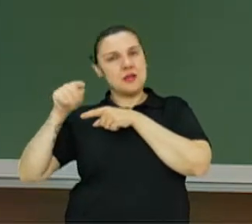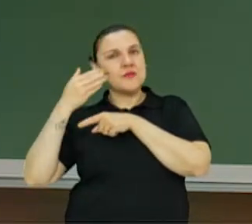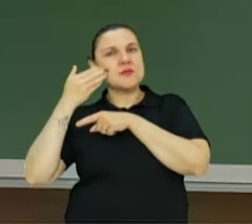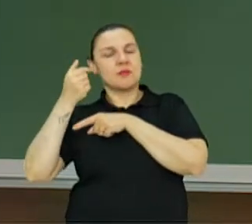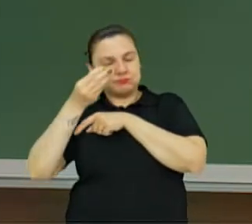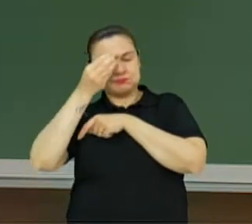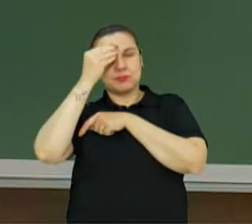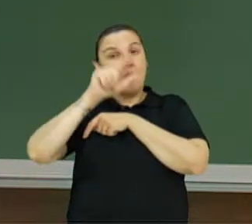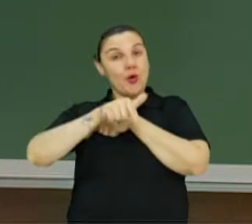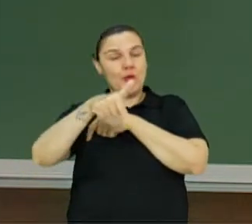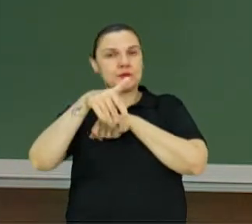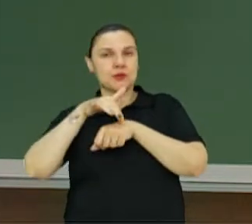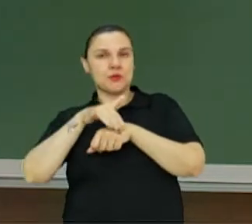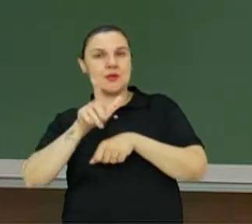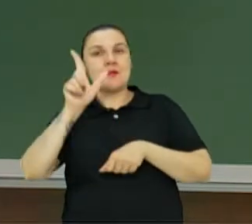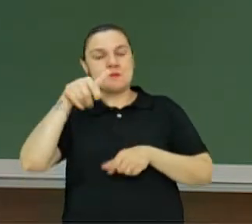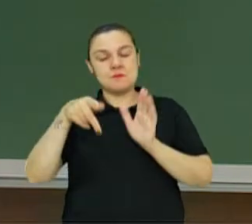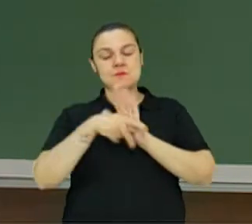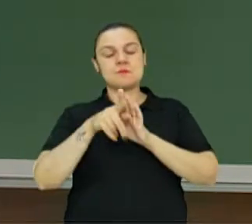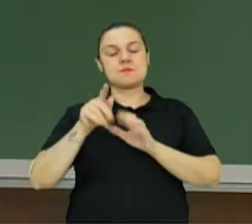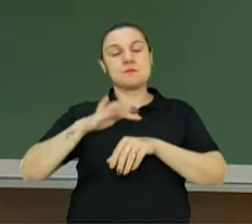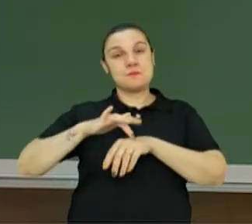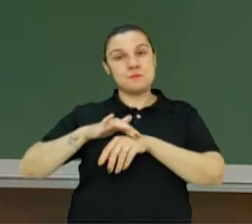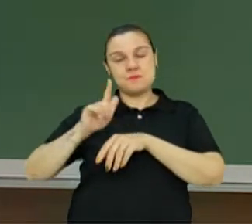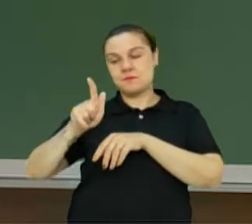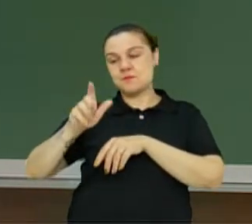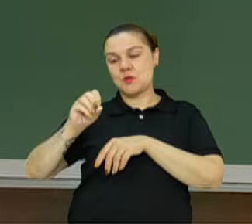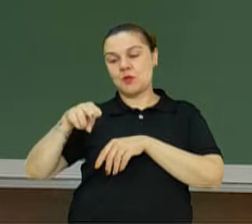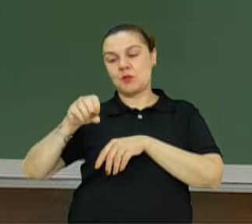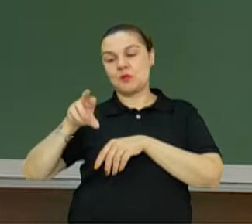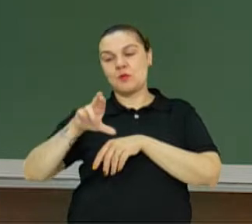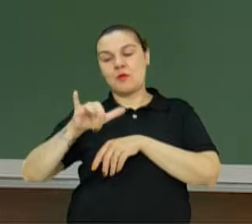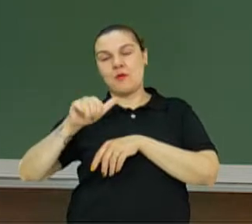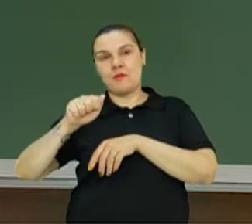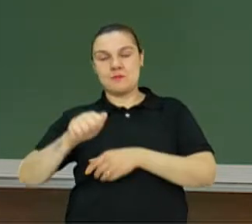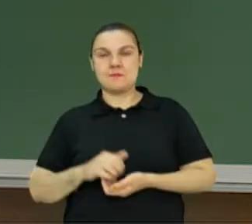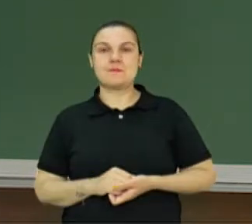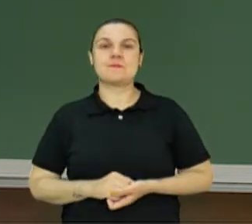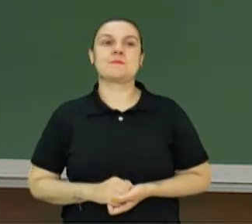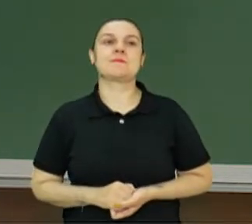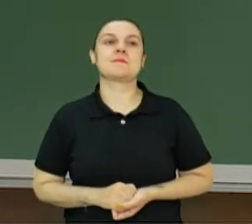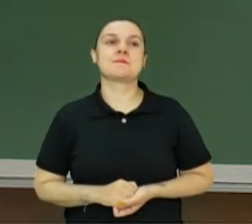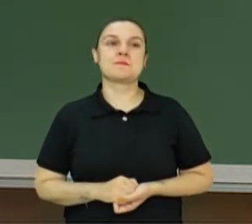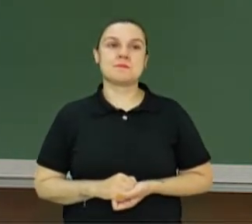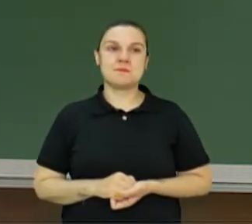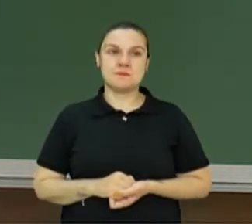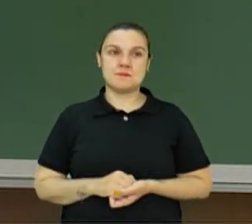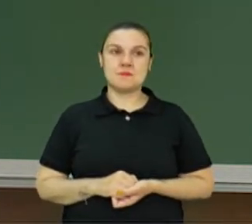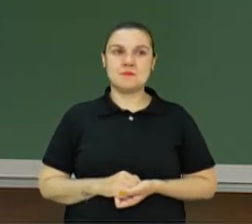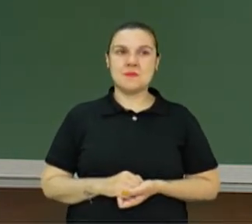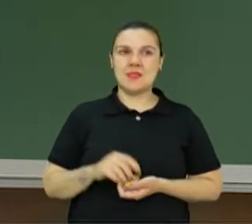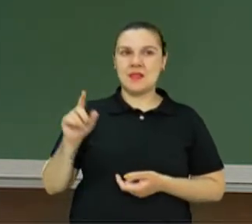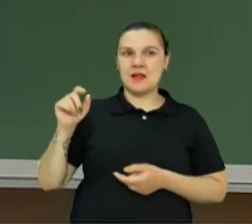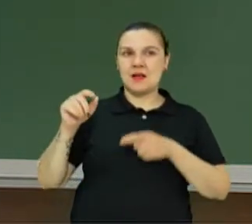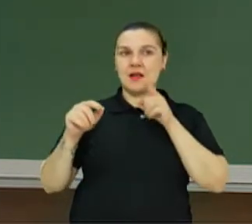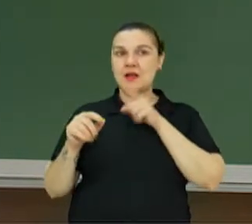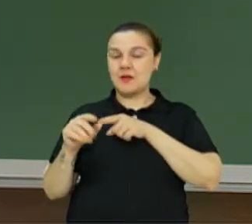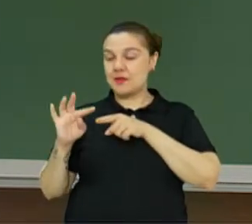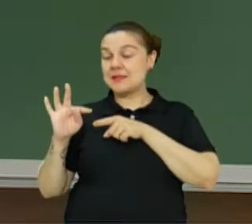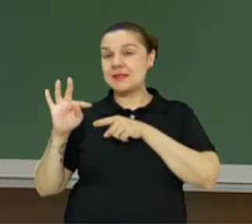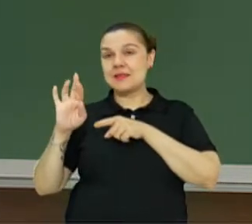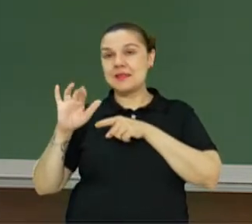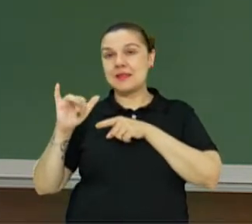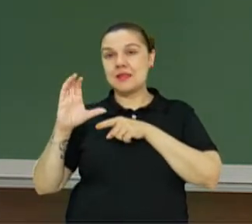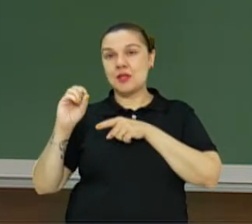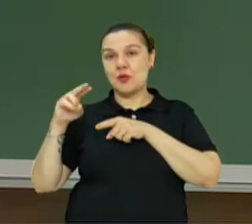fácil de memorizar que essa é a bactéria causadora da próxima doença que a gente vai falar. Trichomonas vaginalis não